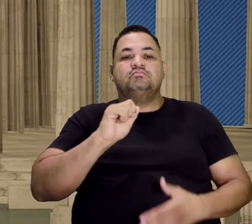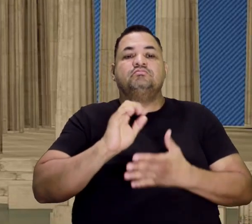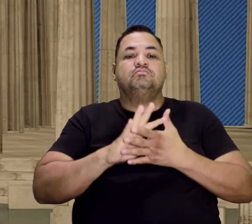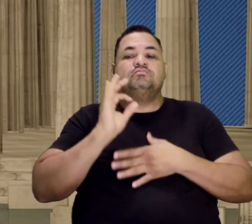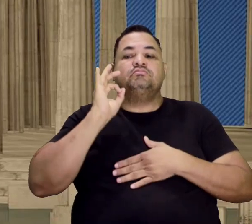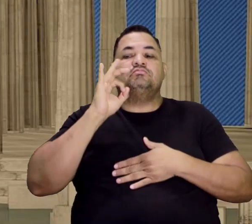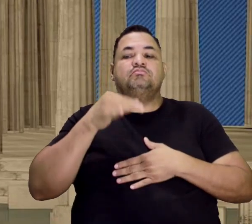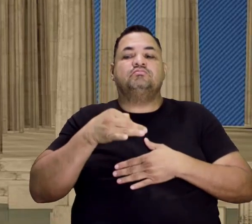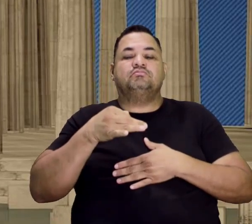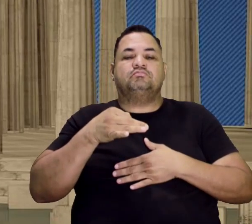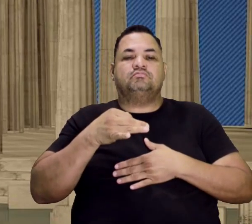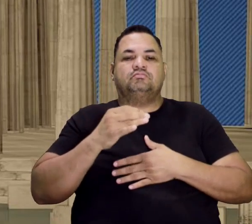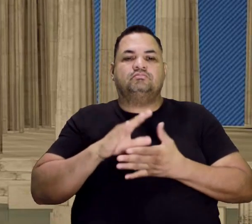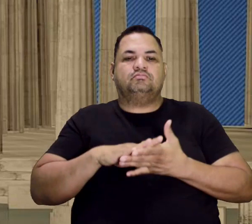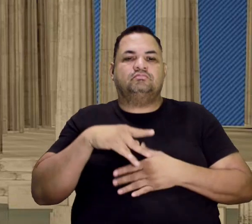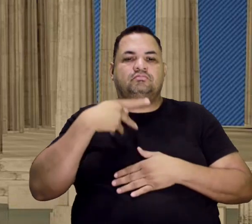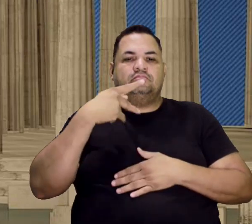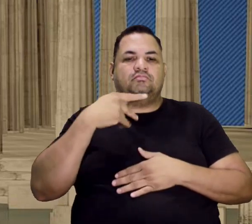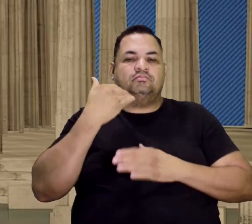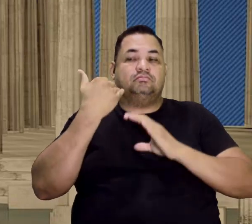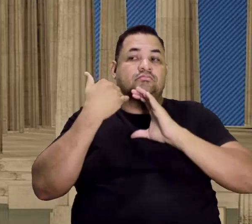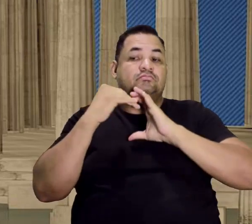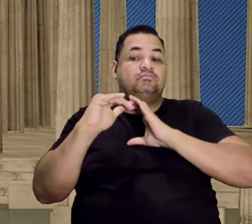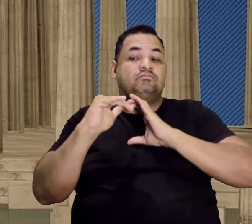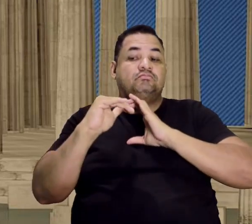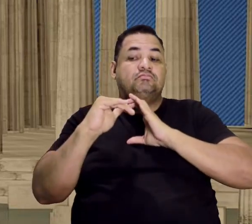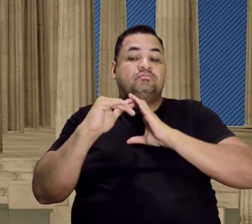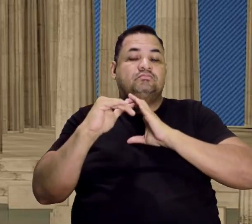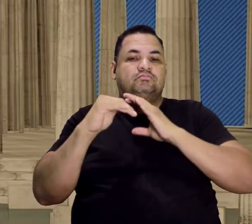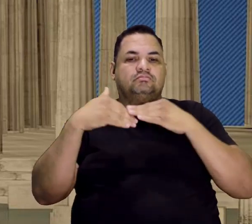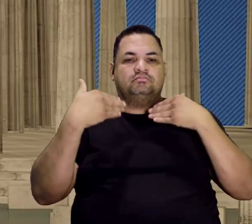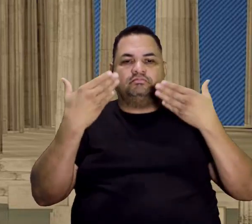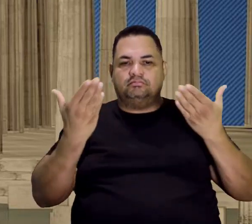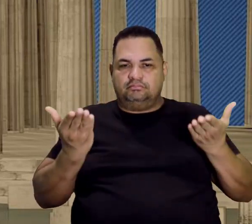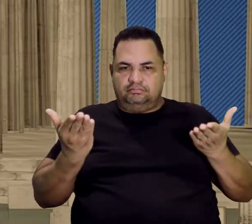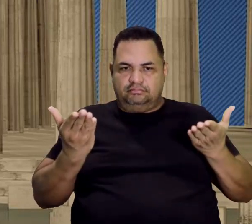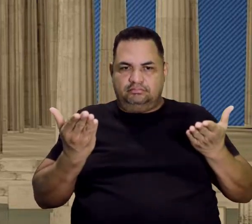aí? Fala bem aí pra nós, manda. Qual é?